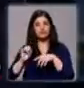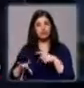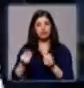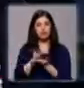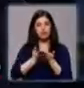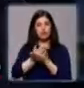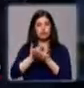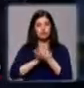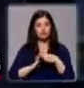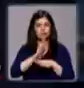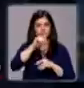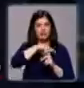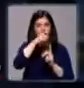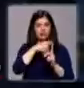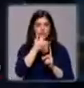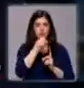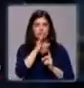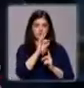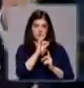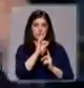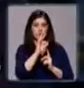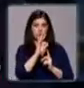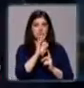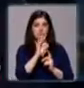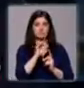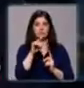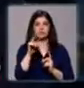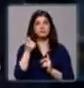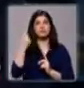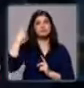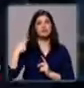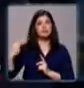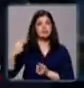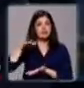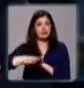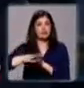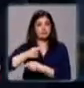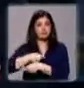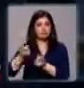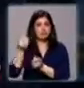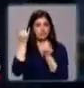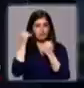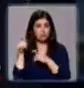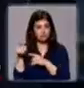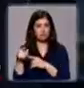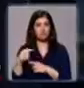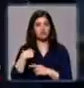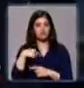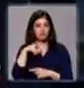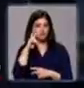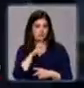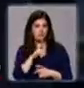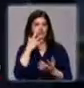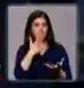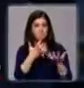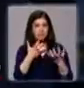2014 como terminou em 2014 explica de semana passada nós constatamos em primeiro lugar que existem boas